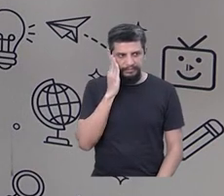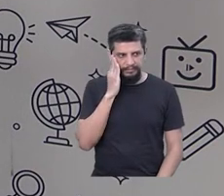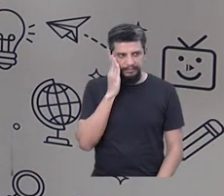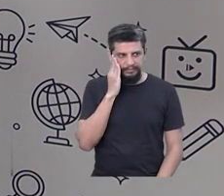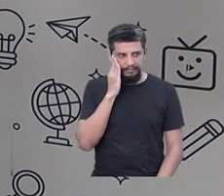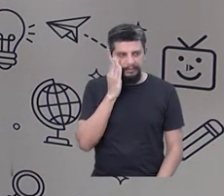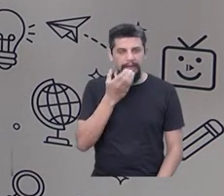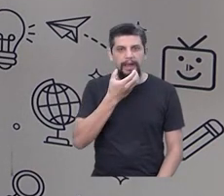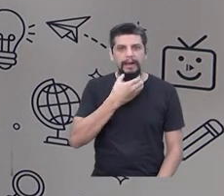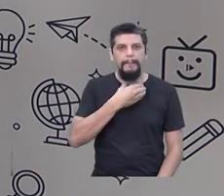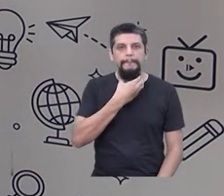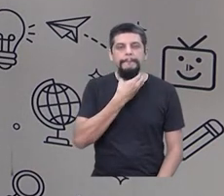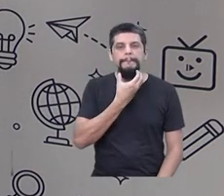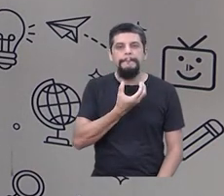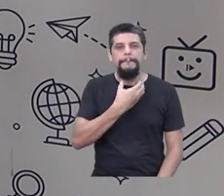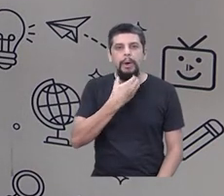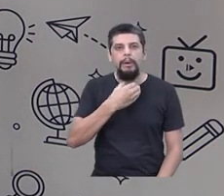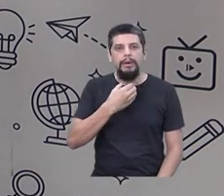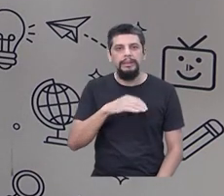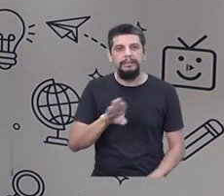Foi a pomba e o